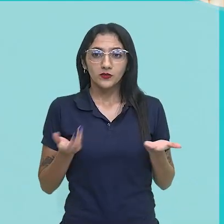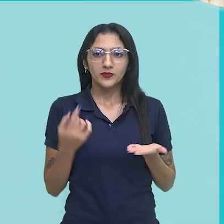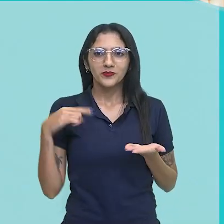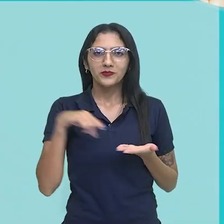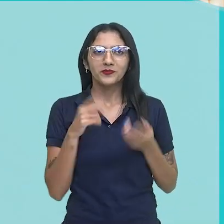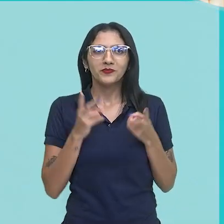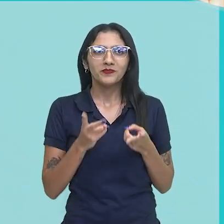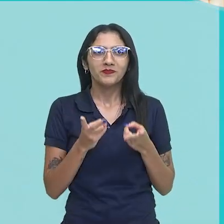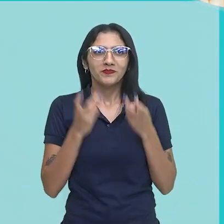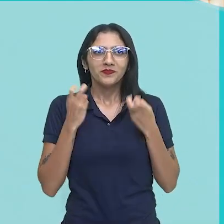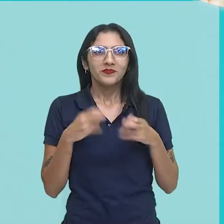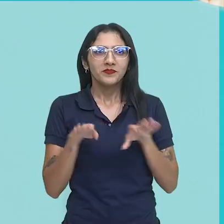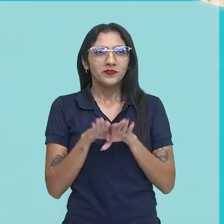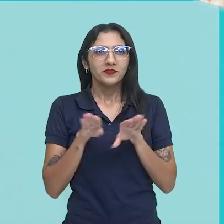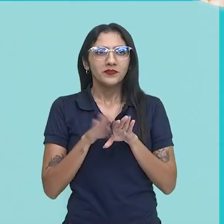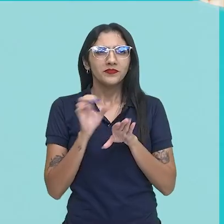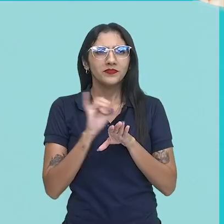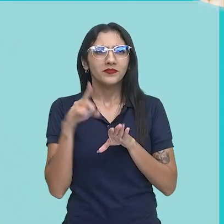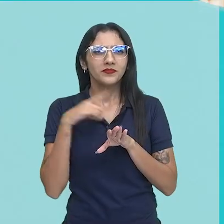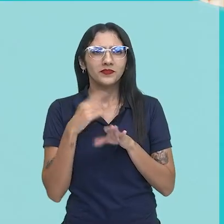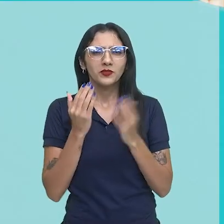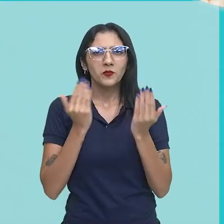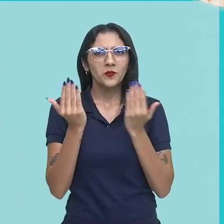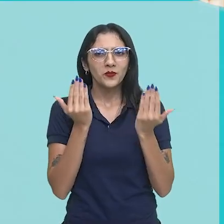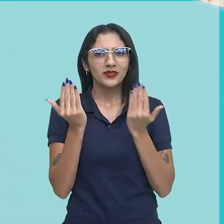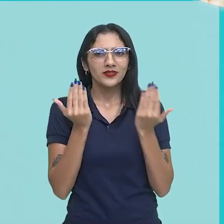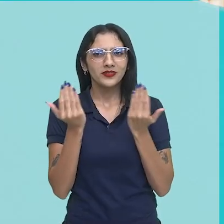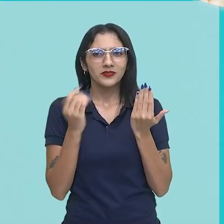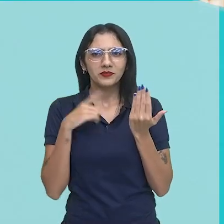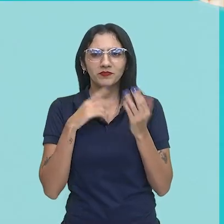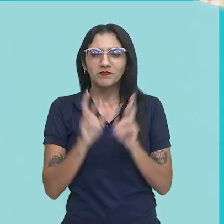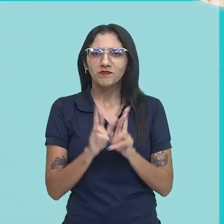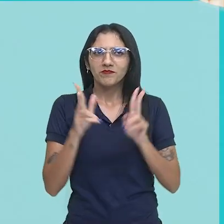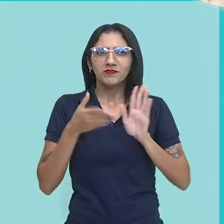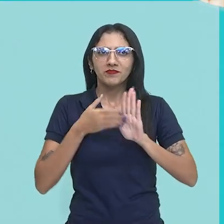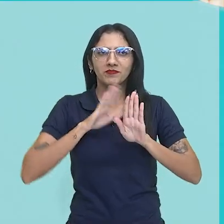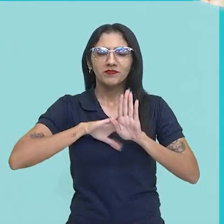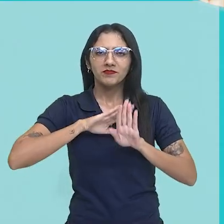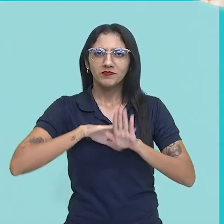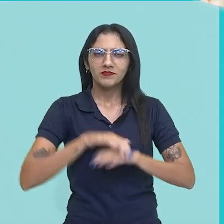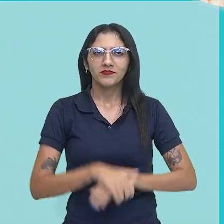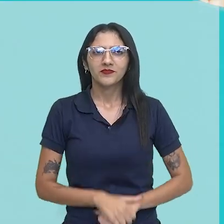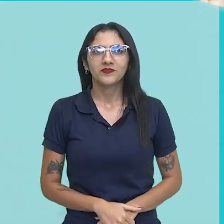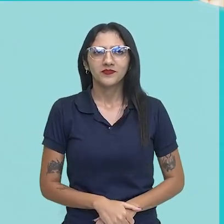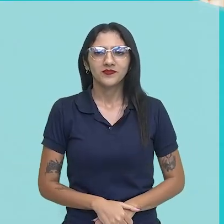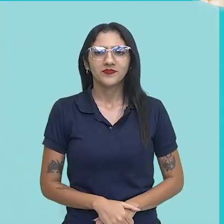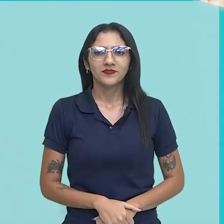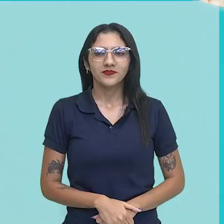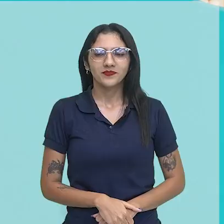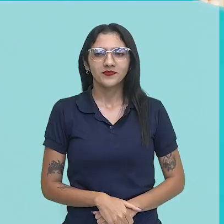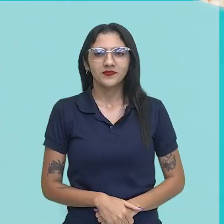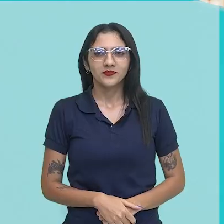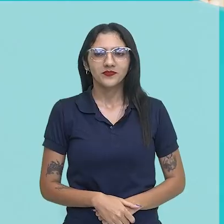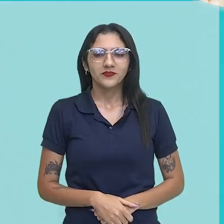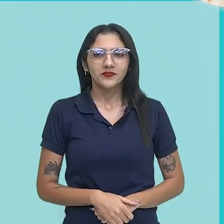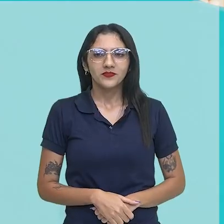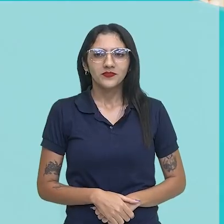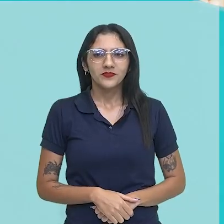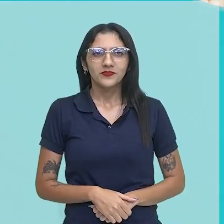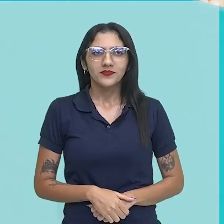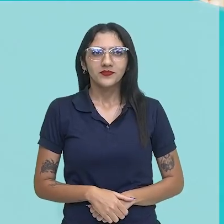achar que a comparação é a mesma que metáfora. Não. A comparação, ela consiste